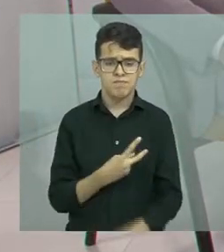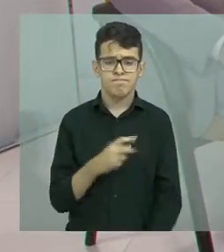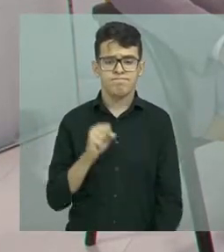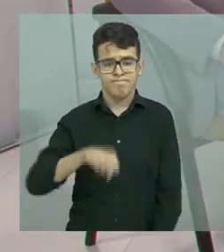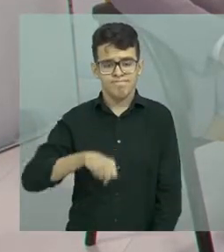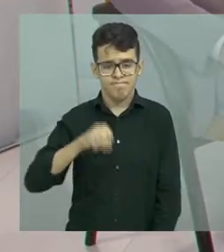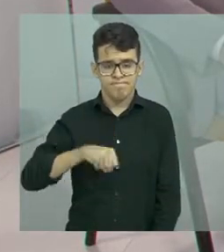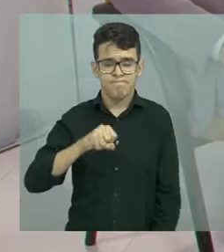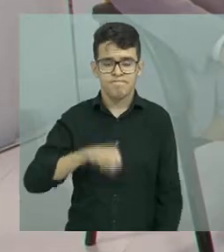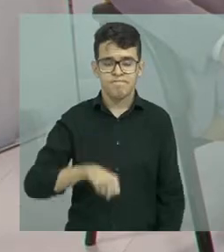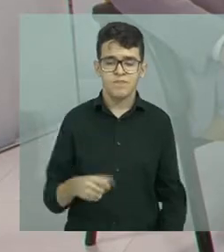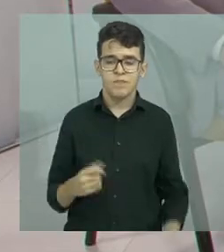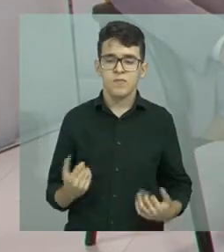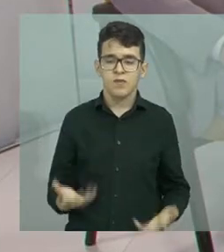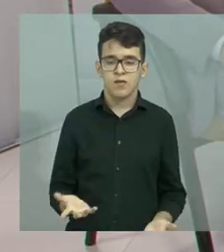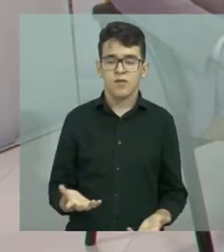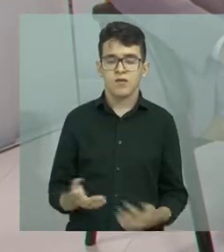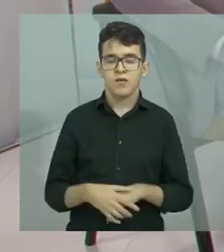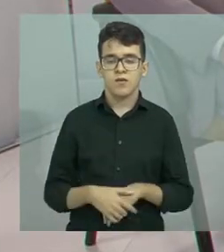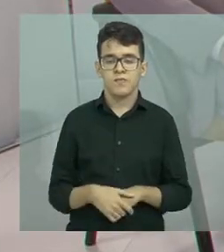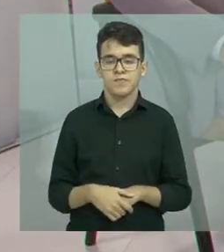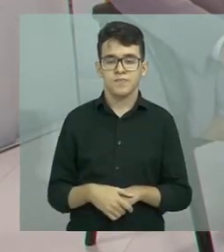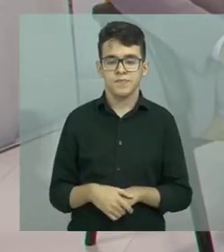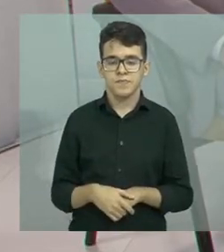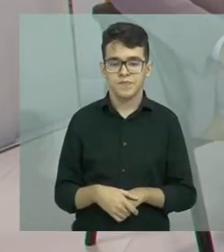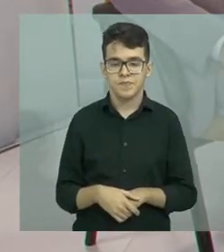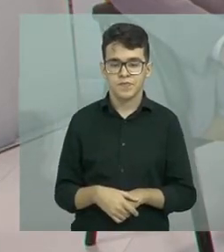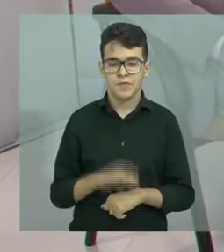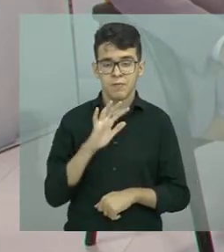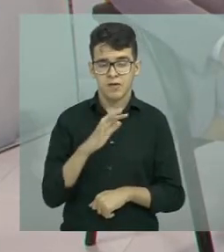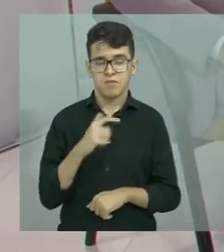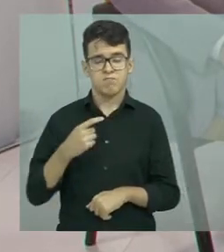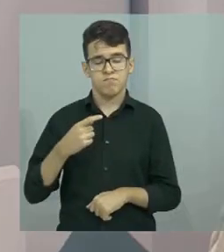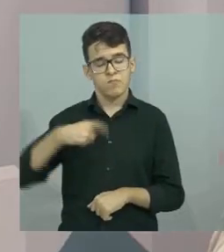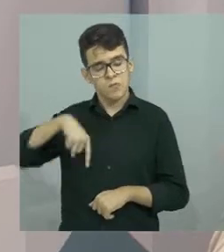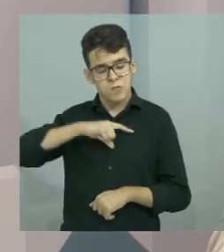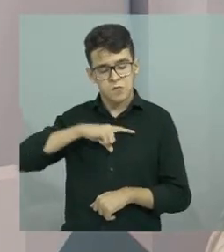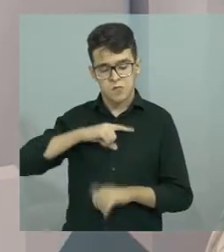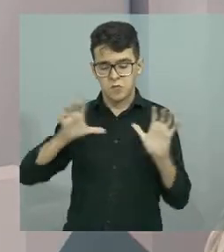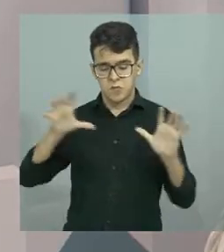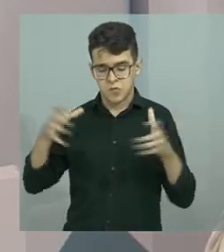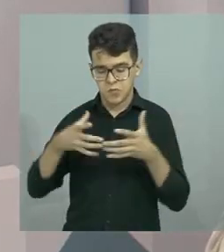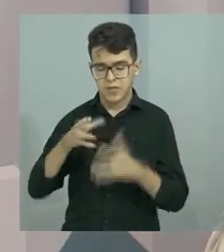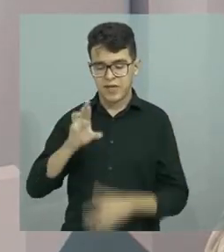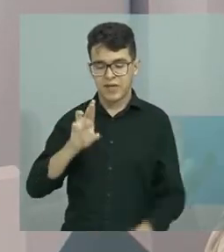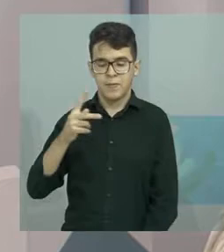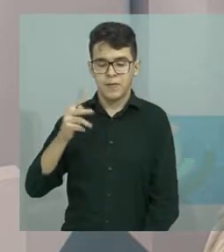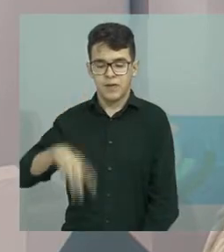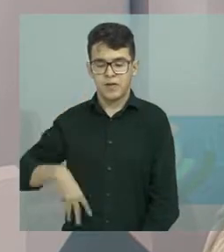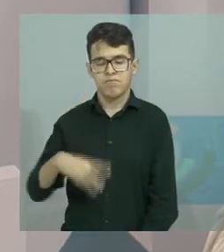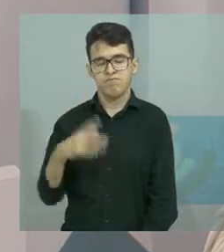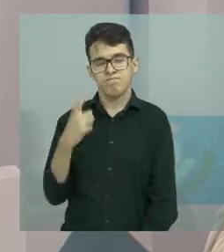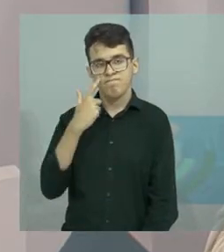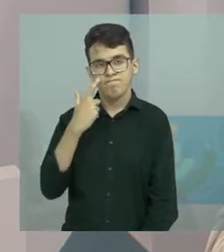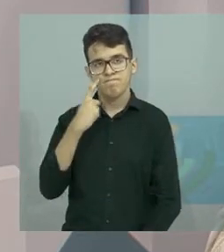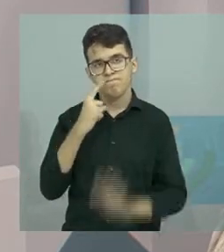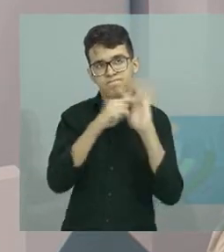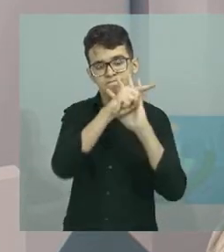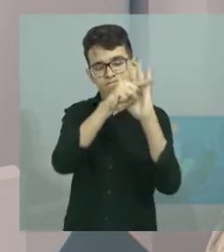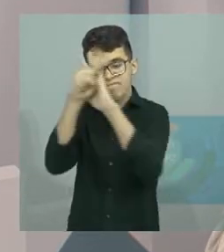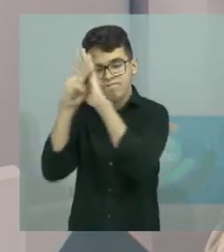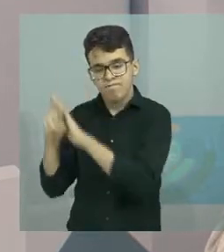Mas, normalmente, os modelos que nós temos analisado e que se tornam mais dinamizadores são aqueles em